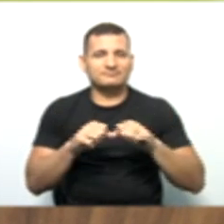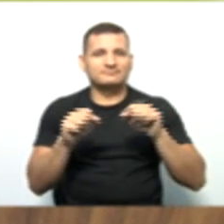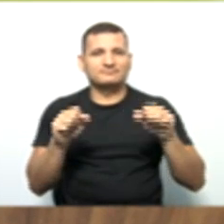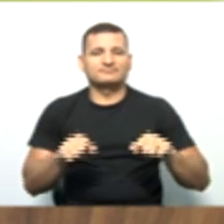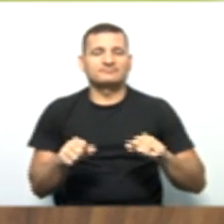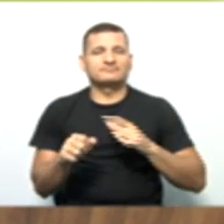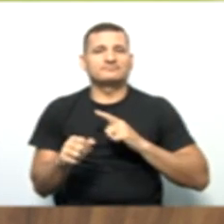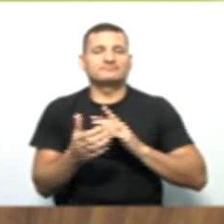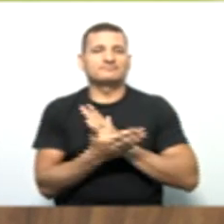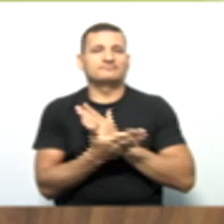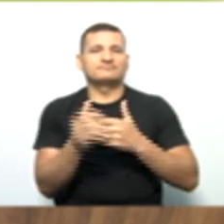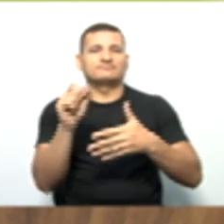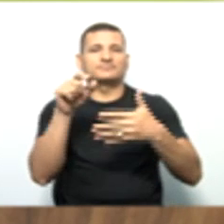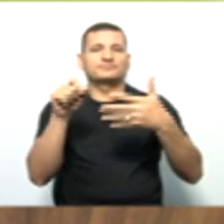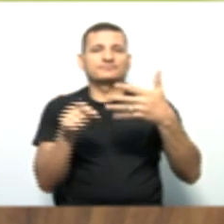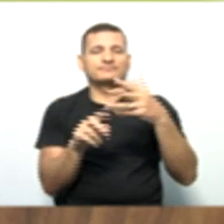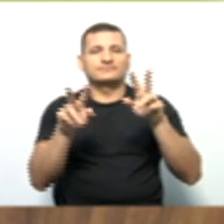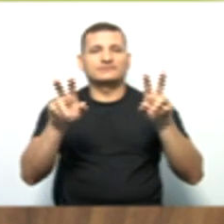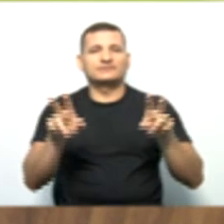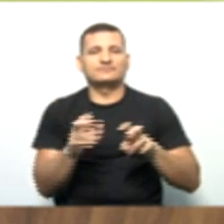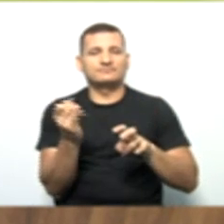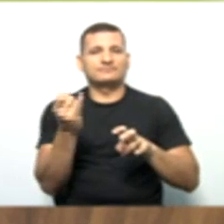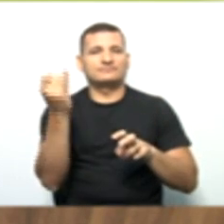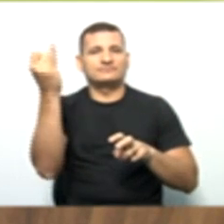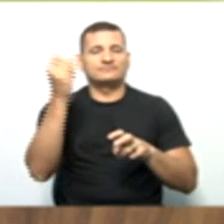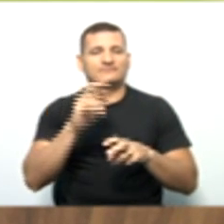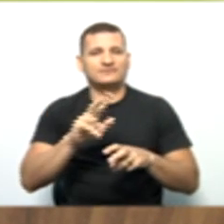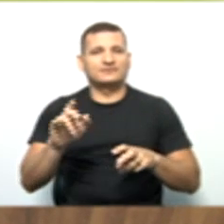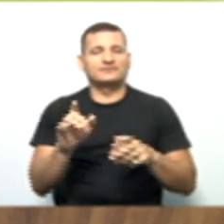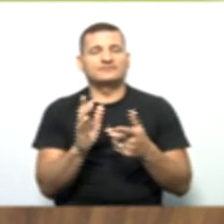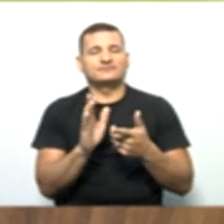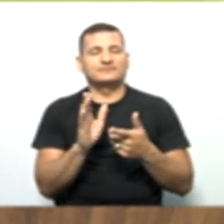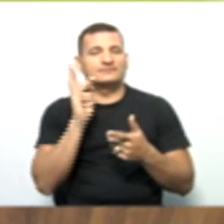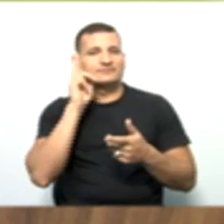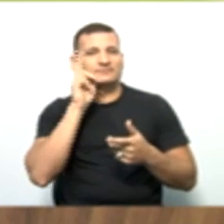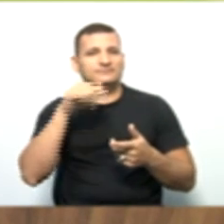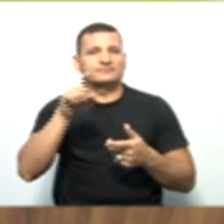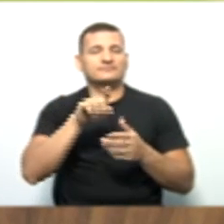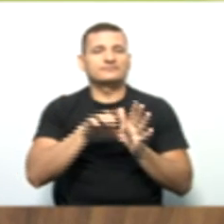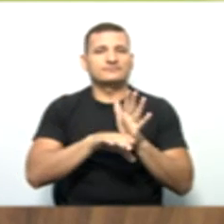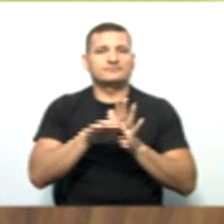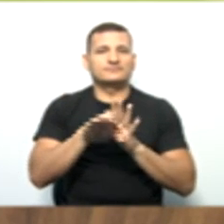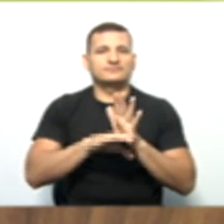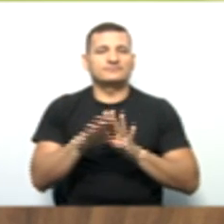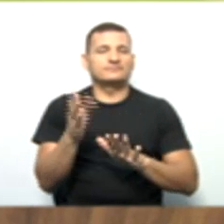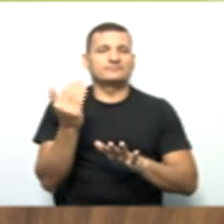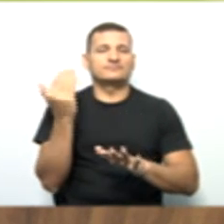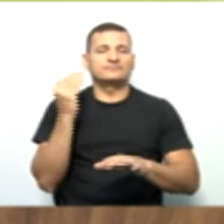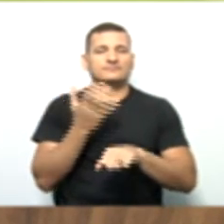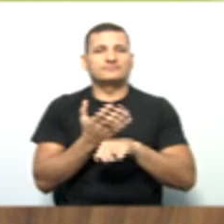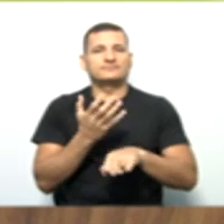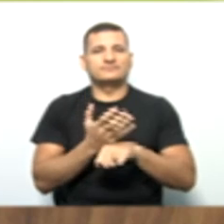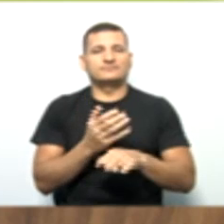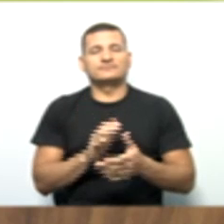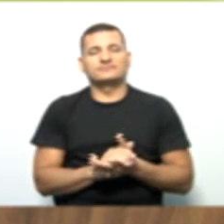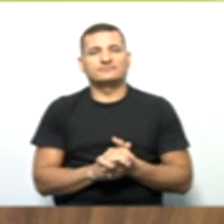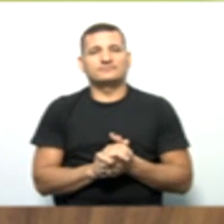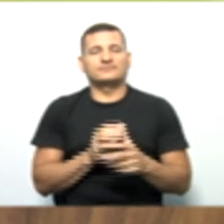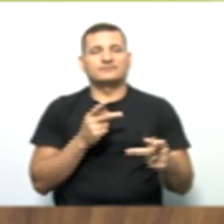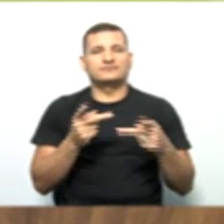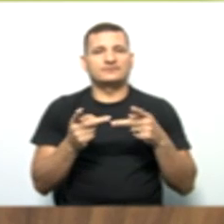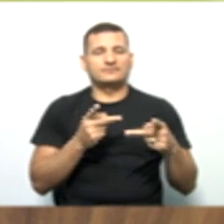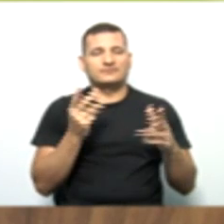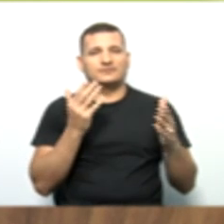alguns tópicos muito importantes que vão também relembrar alguns conceitos que vocês viram na disciplina de análise de projetos de sistemas